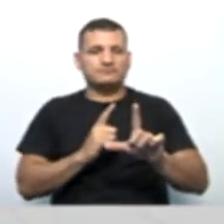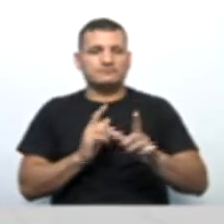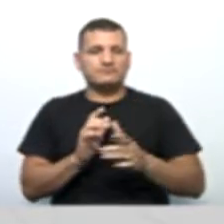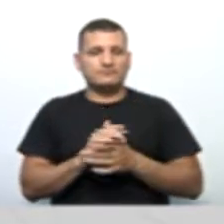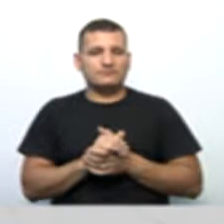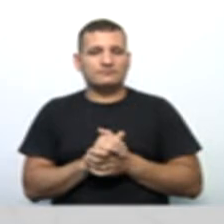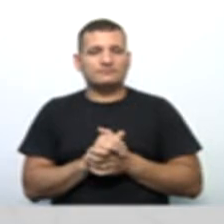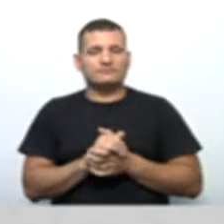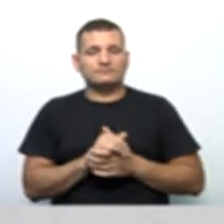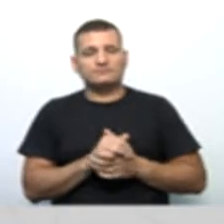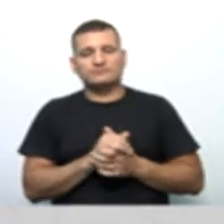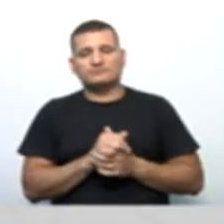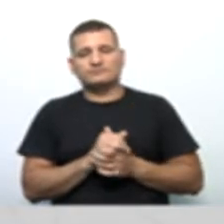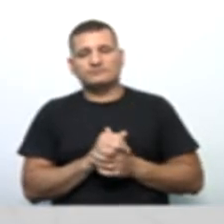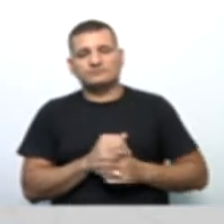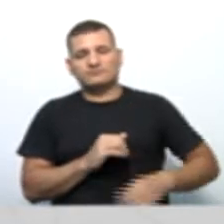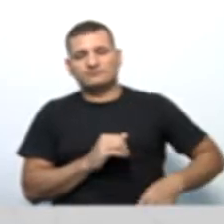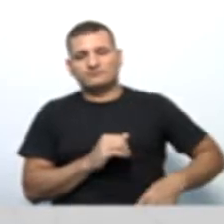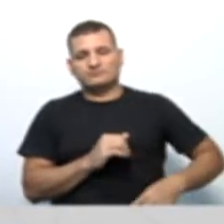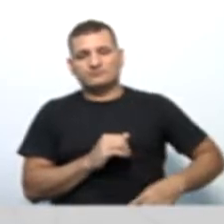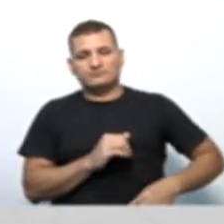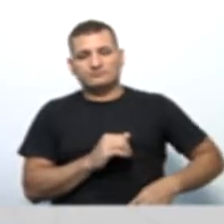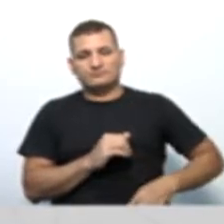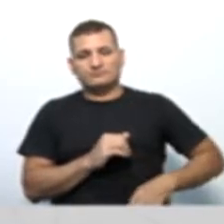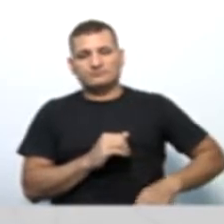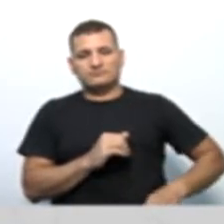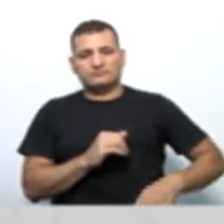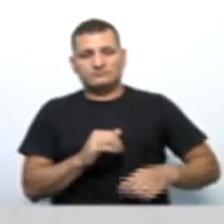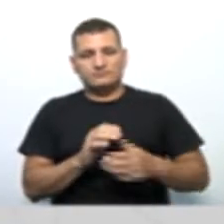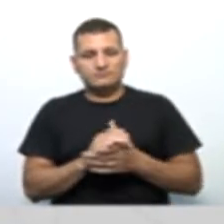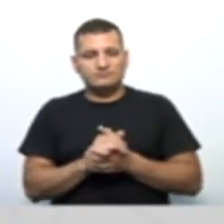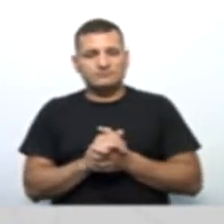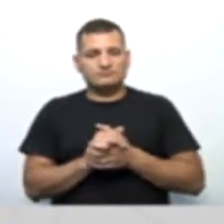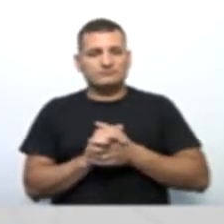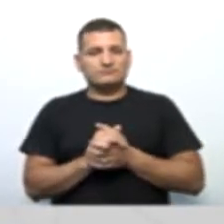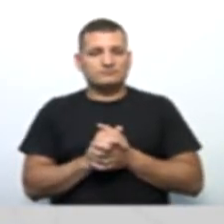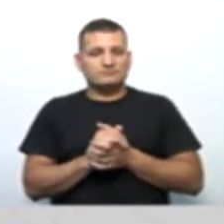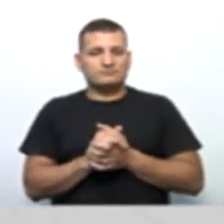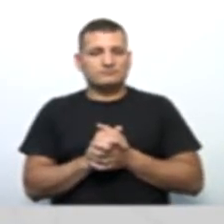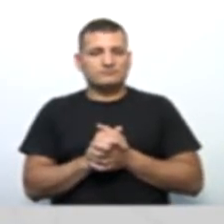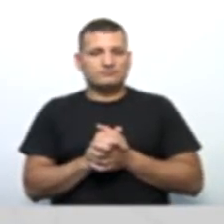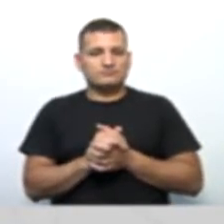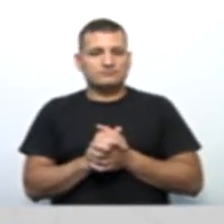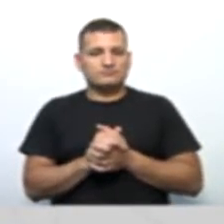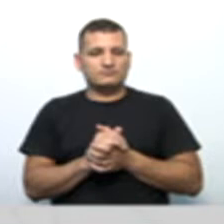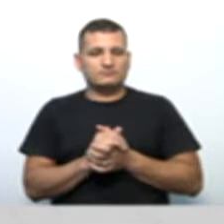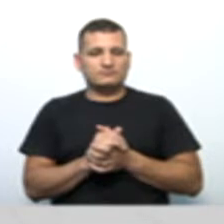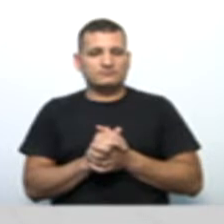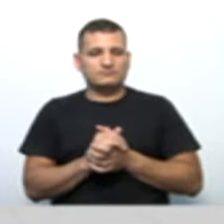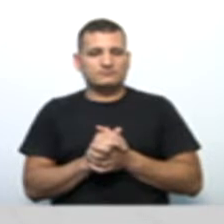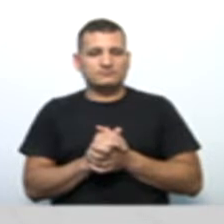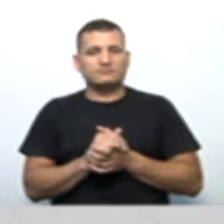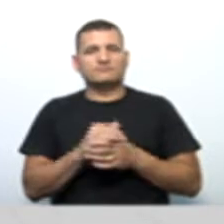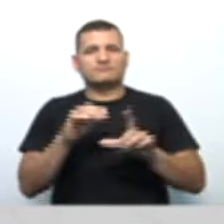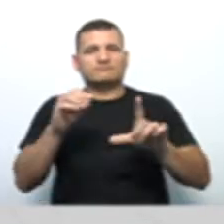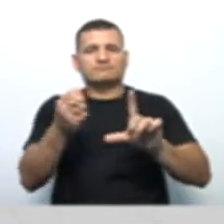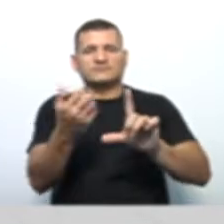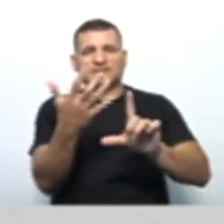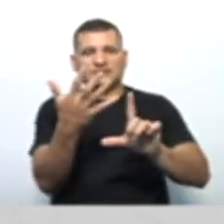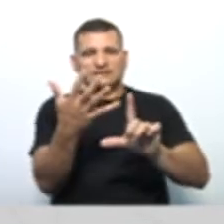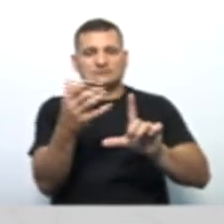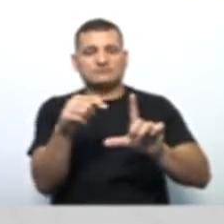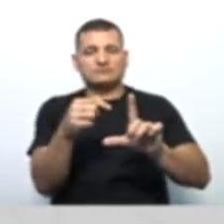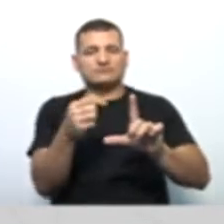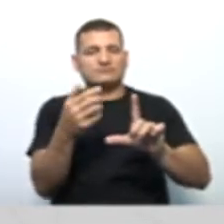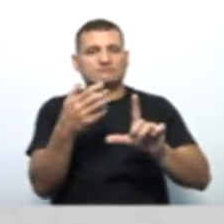e assim você se esse brilho ele não é o brilho da tela e vai cansar visão do do leitor